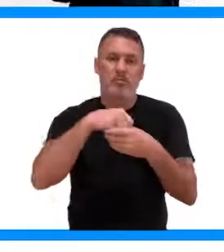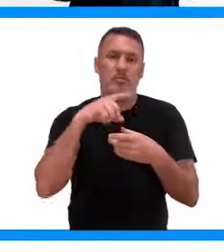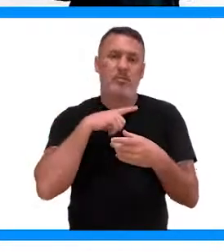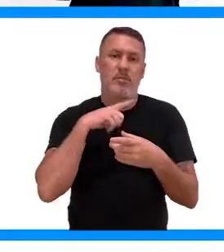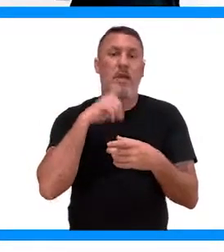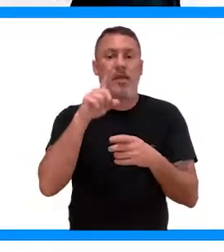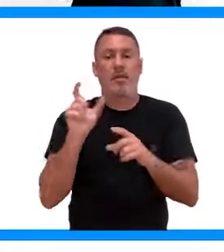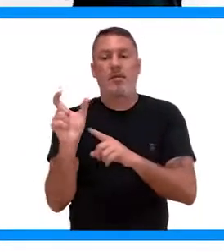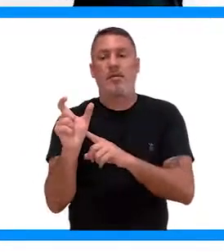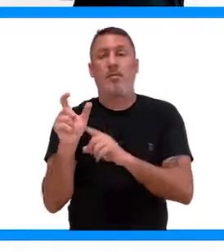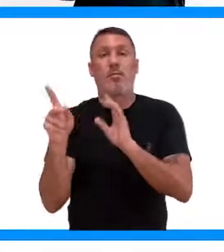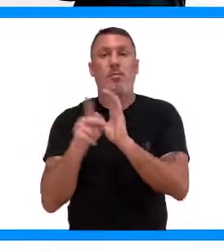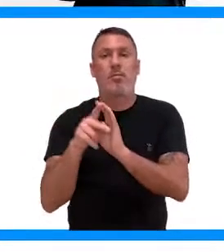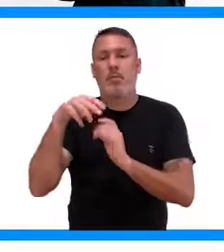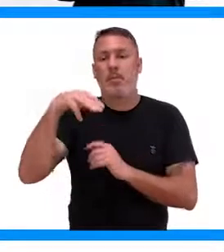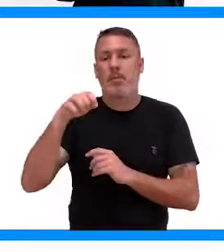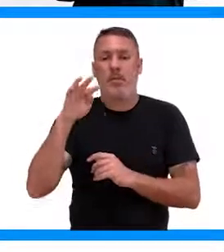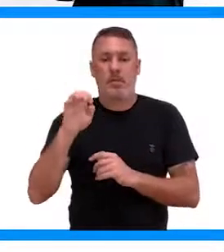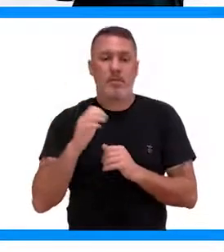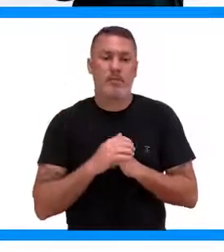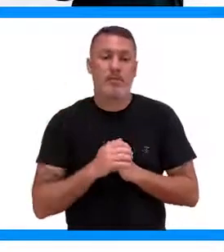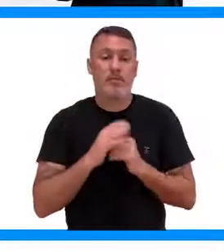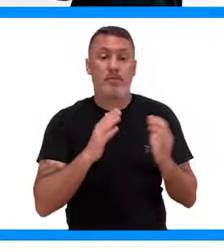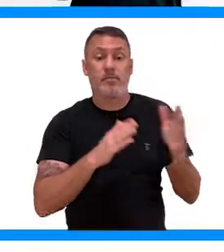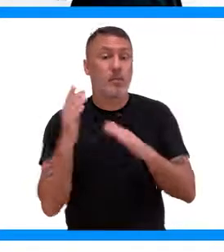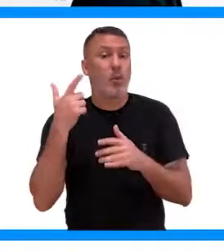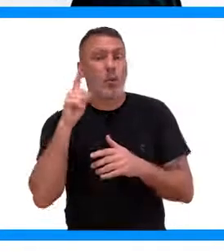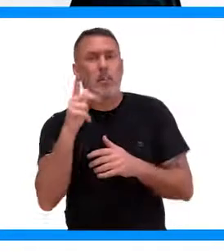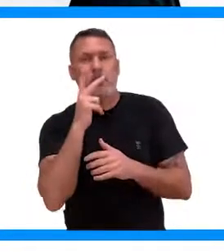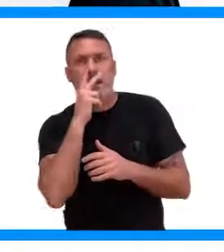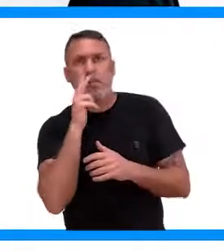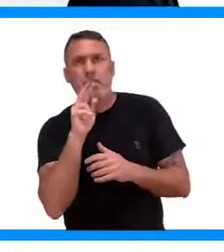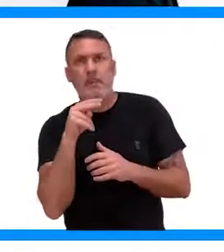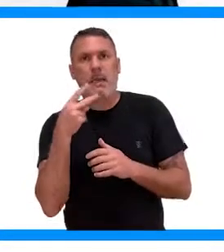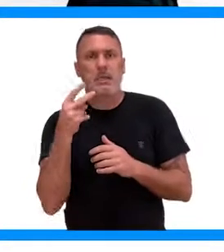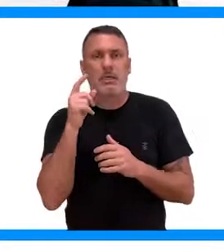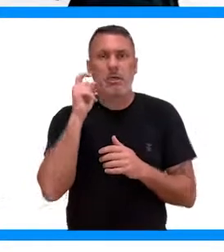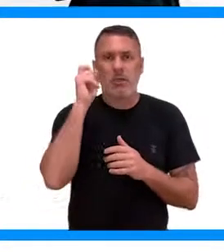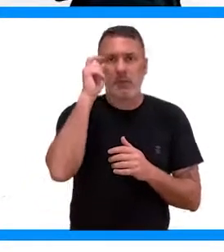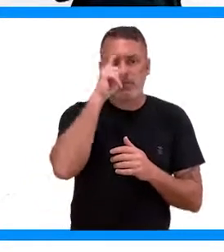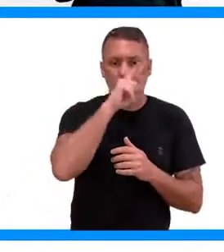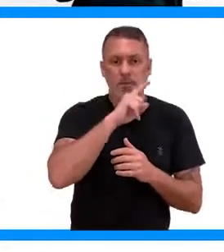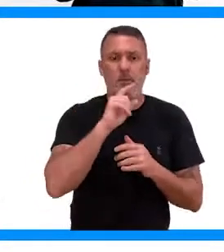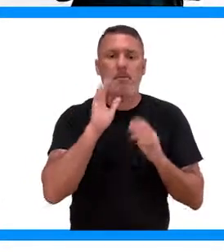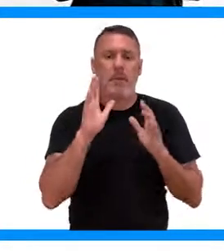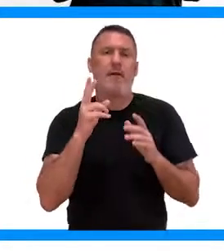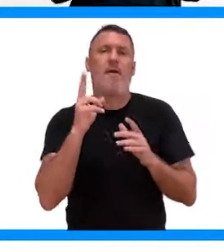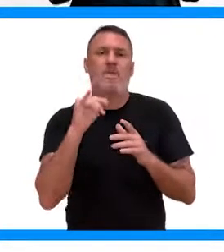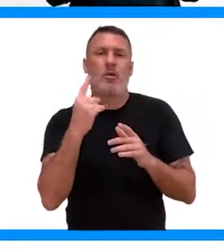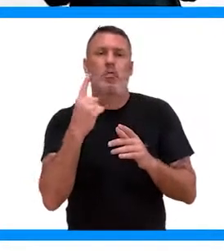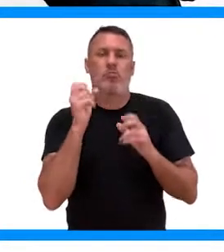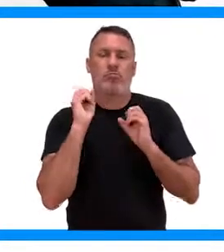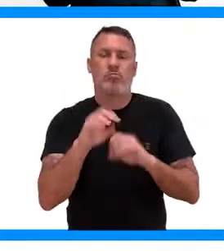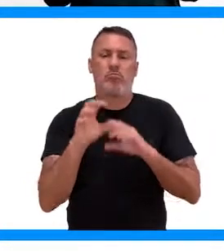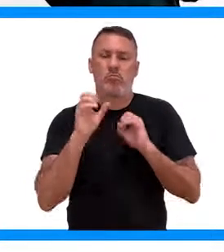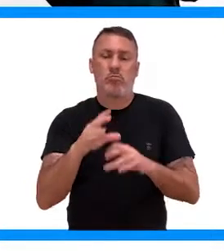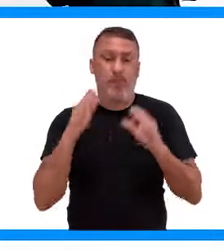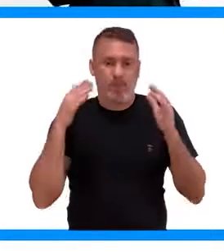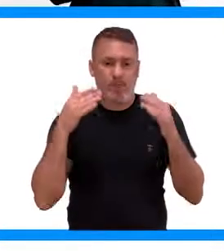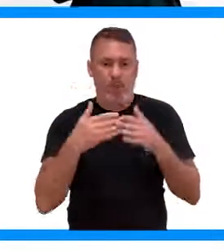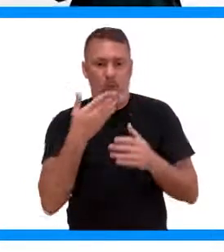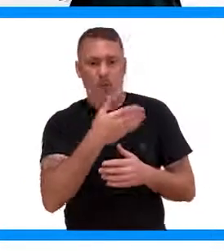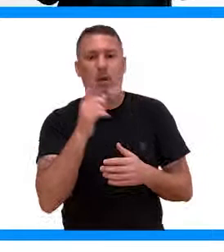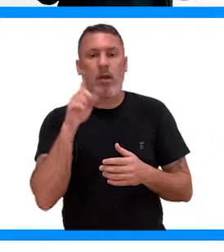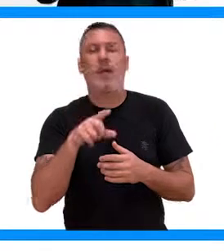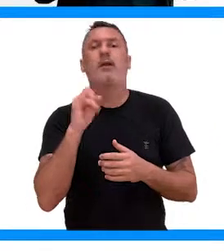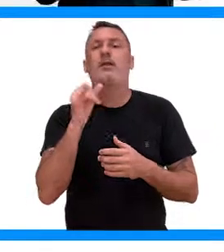nesses casos com o sufixo mente. E o outro caso, que é um pouquinho mais difícil, mas nós vamos ter uma aula só